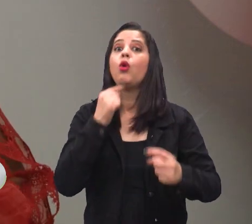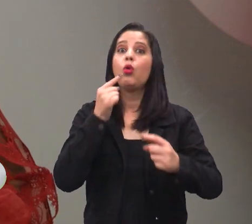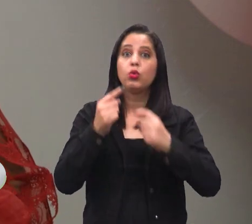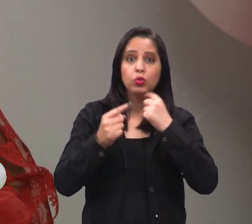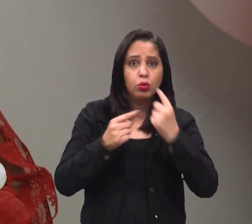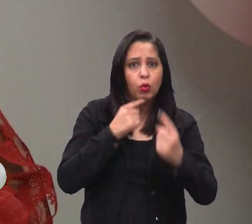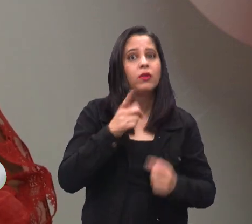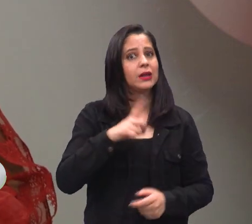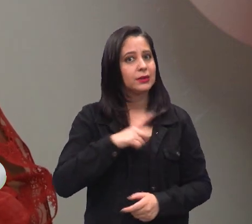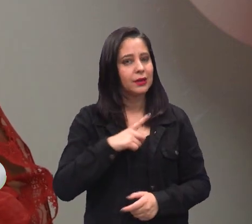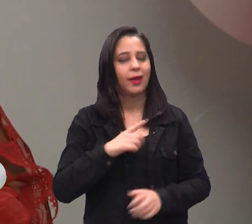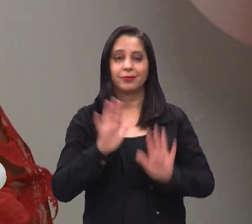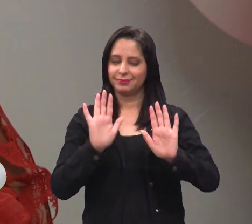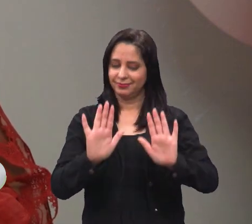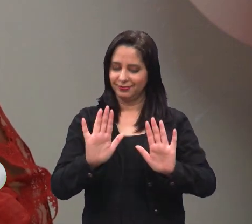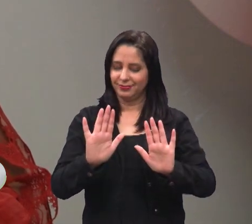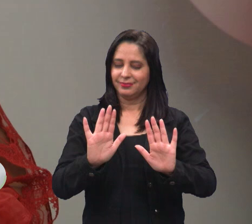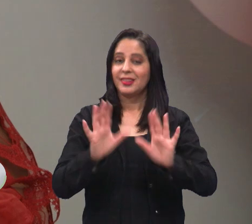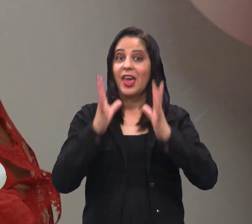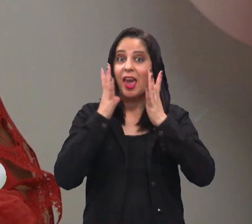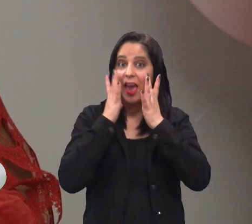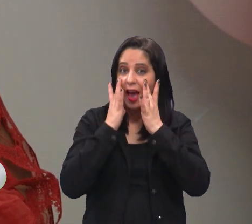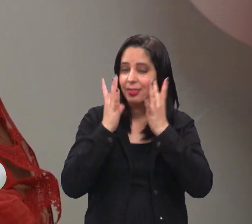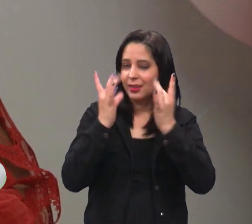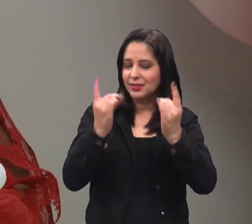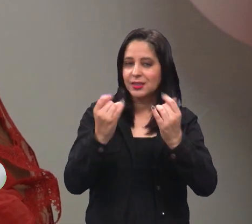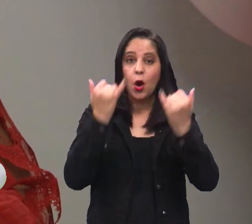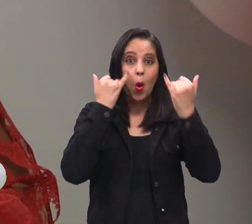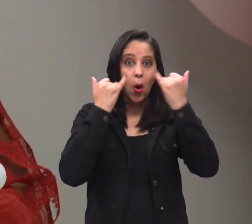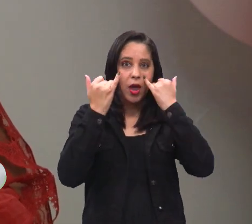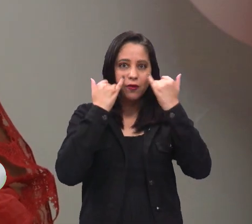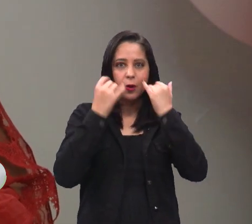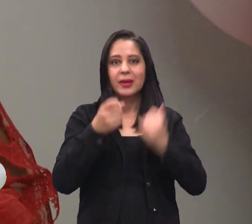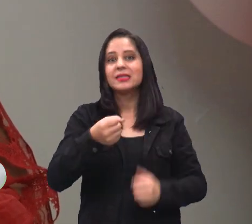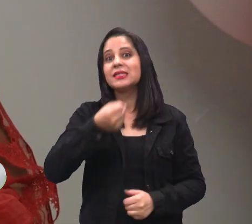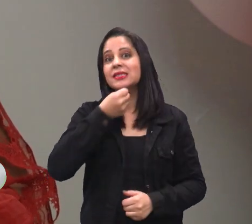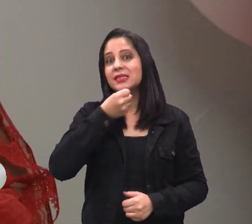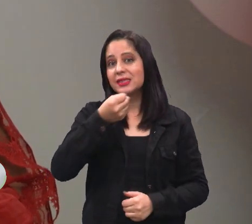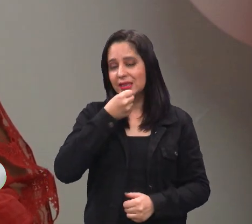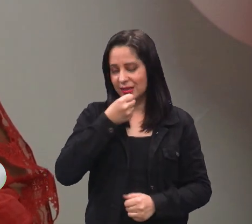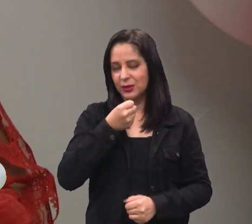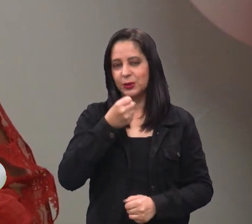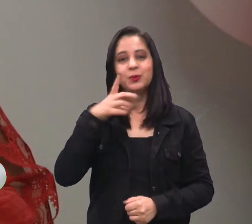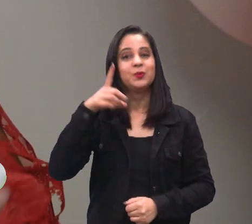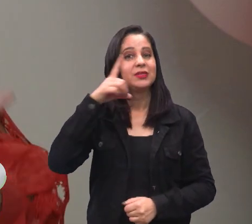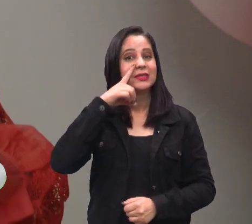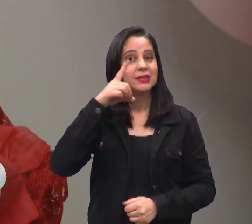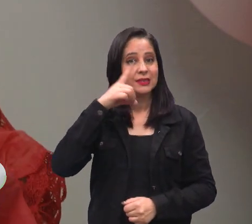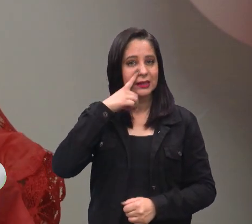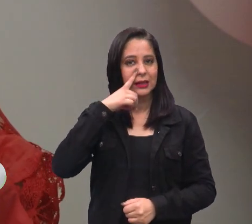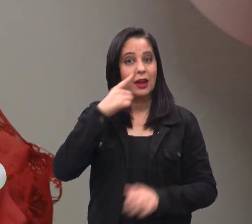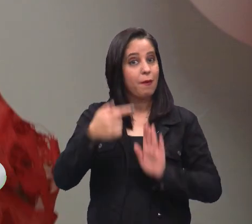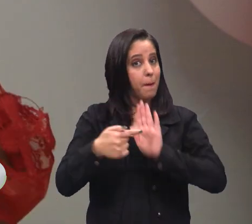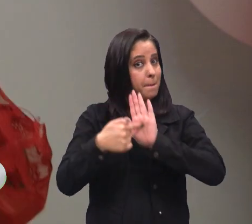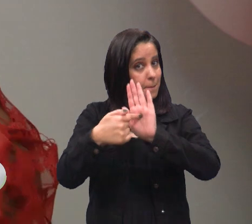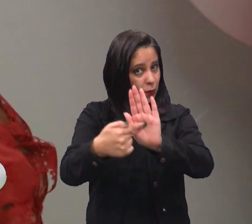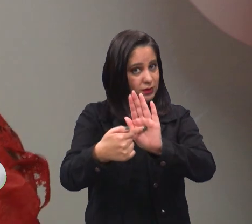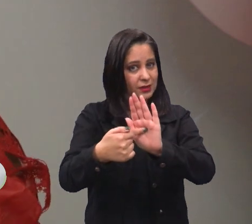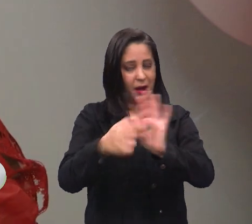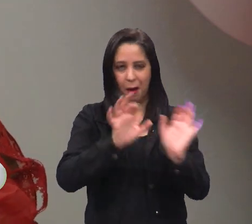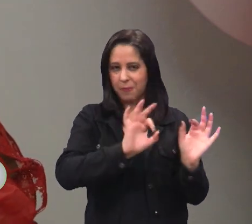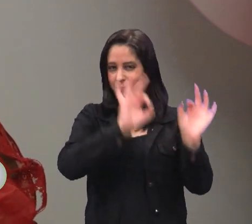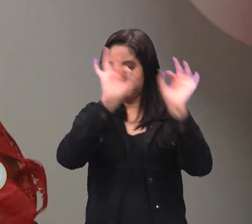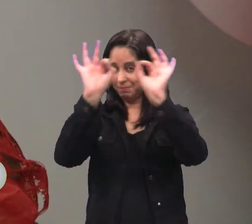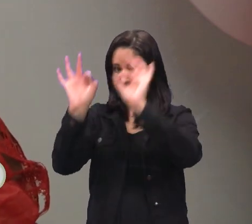processo, fique atento nas informações que a repórter Dani Rivas e o cinegrafista Périx Rizzi trazem para a gente, direto